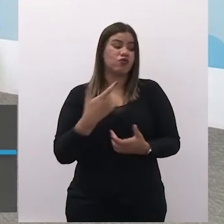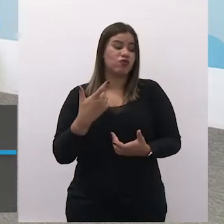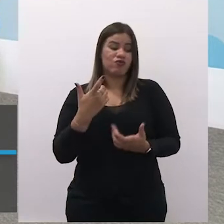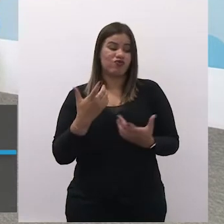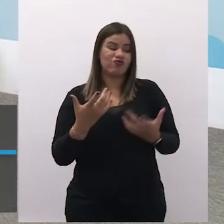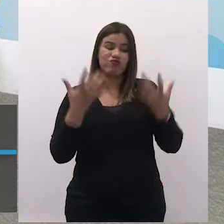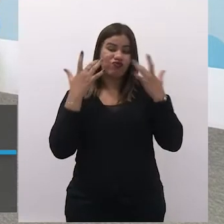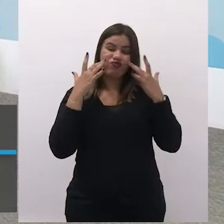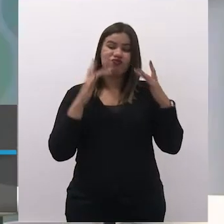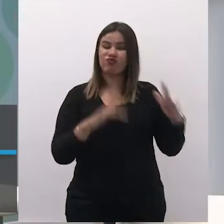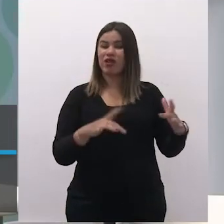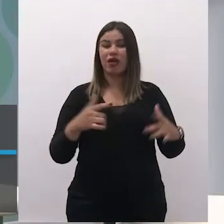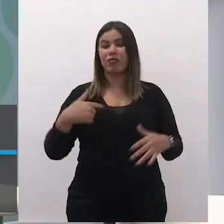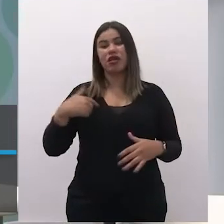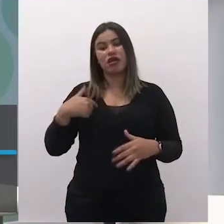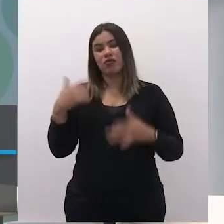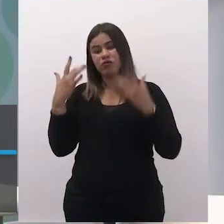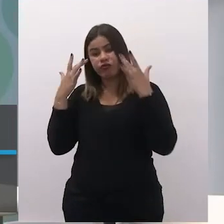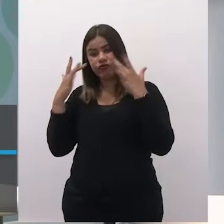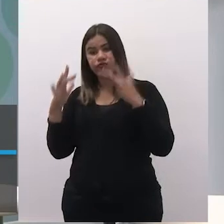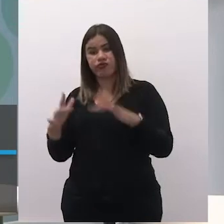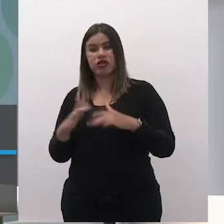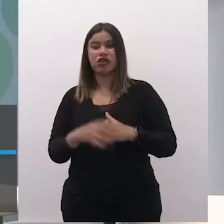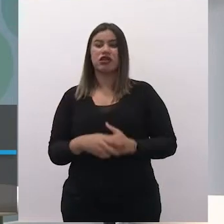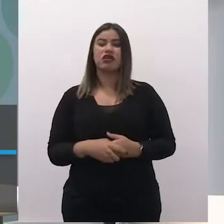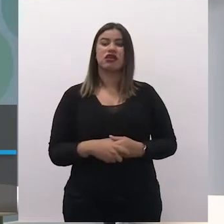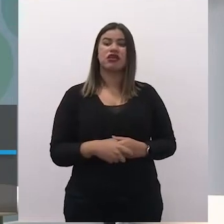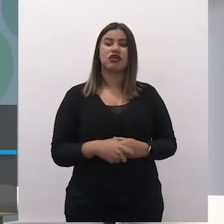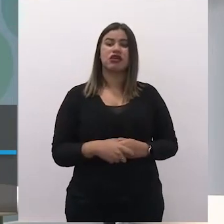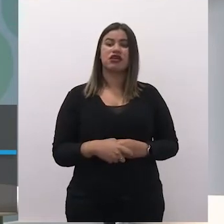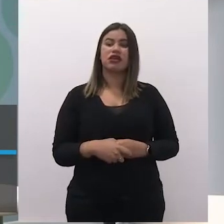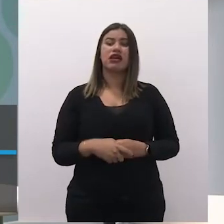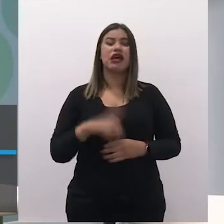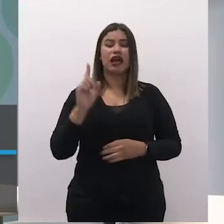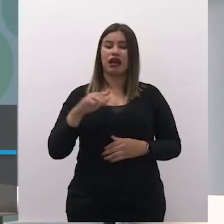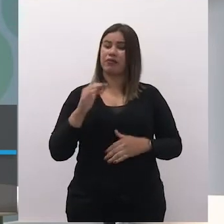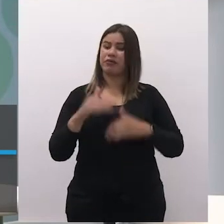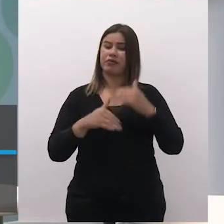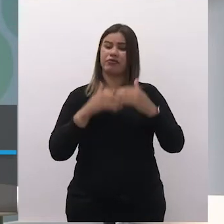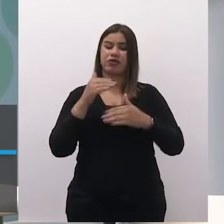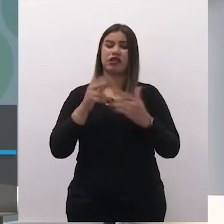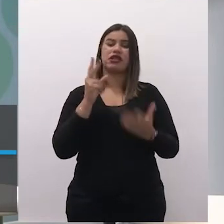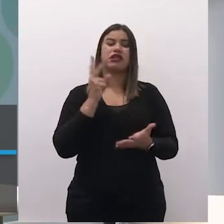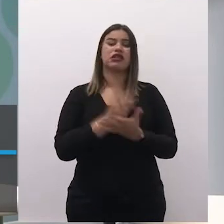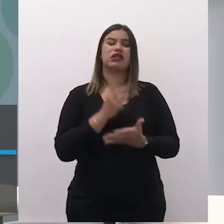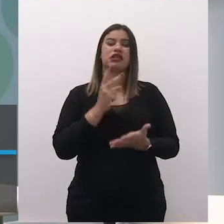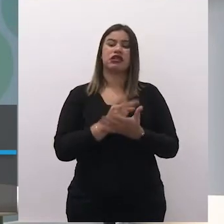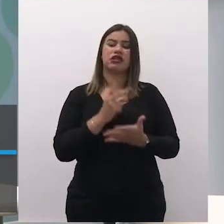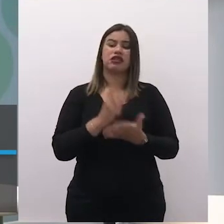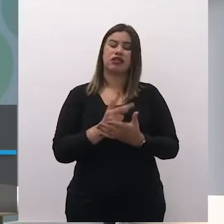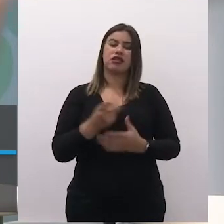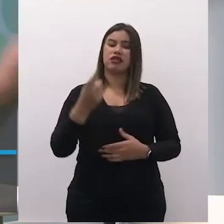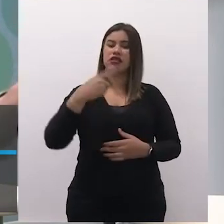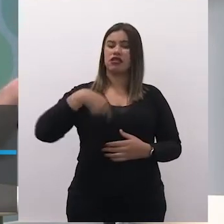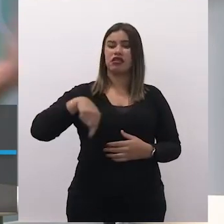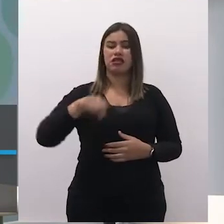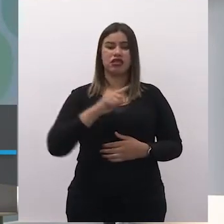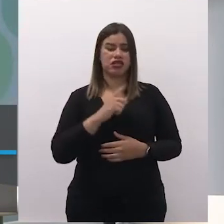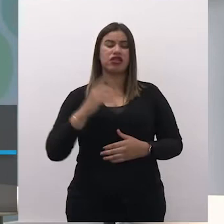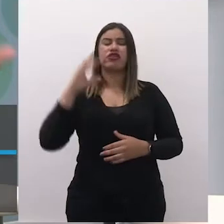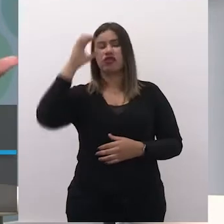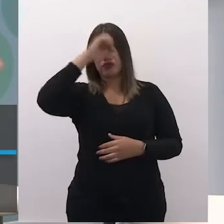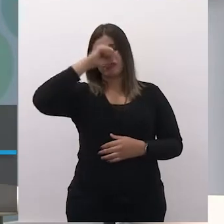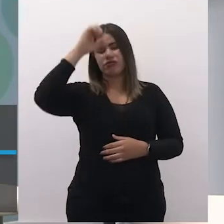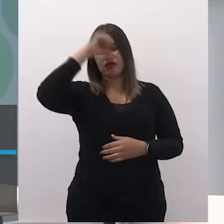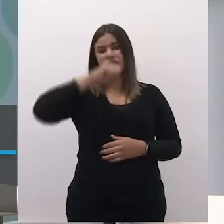eles também não sabem como agir. Sim. Então, Sim. é uma construção total. todo momento nós estamos construindo e aprendendo.